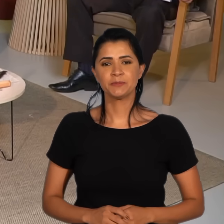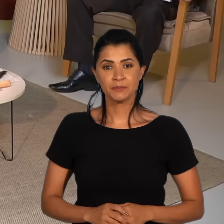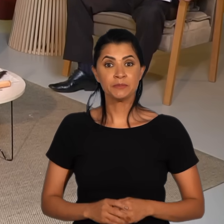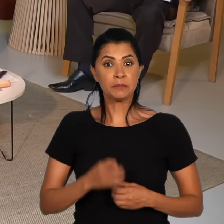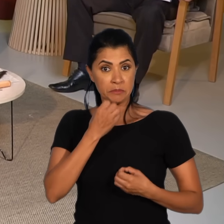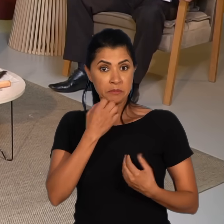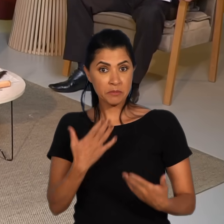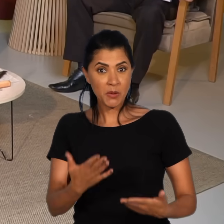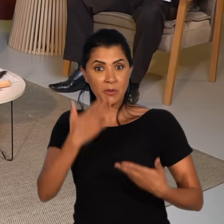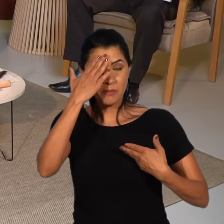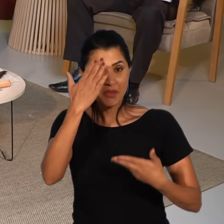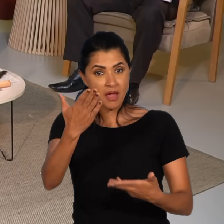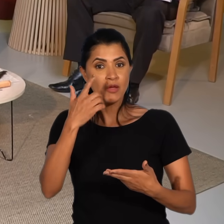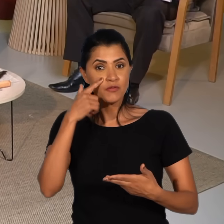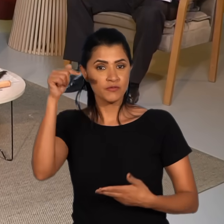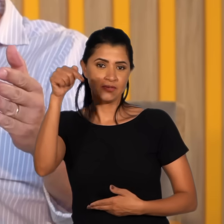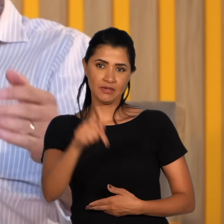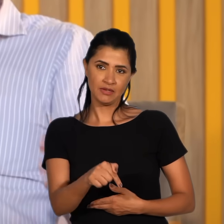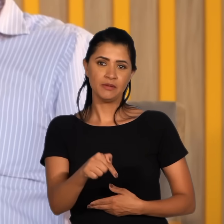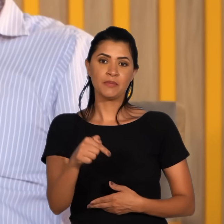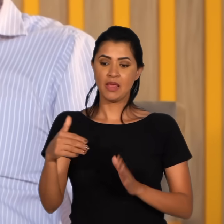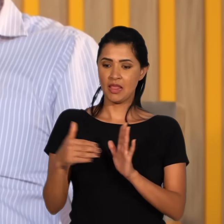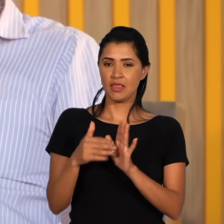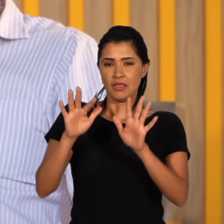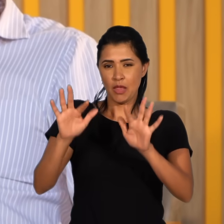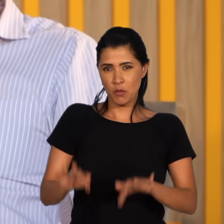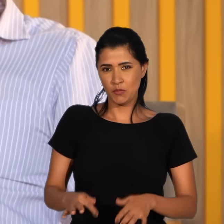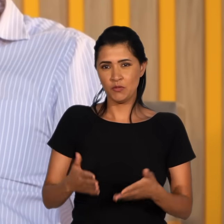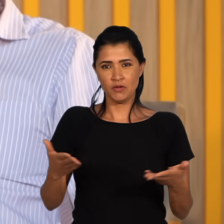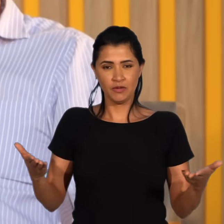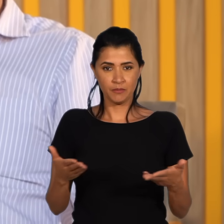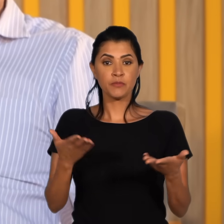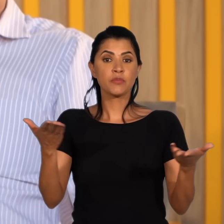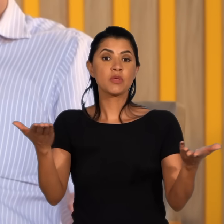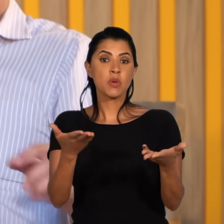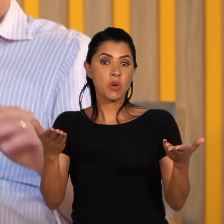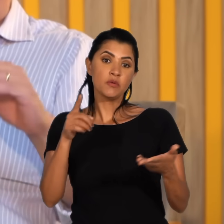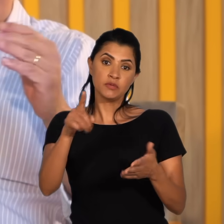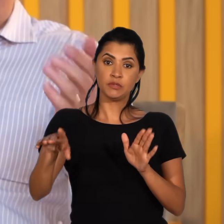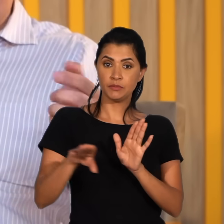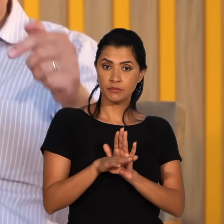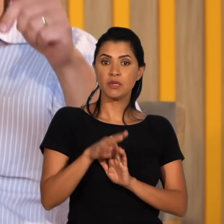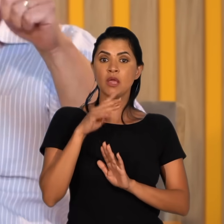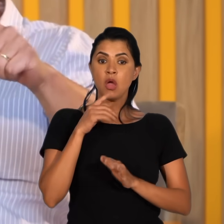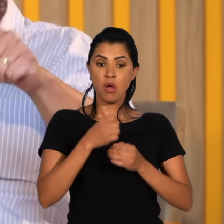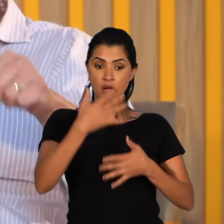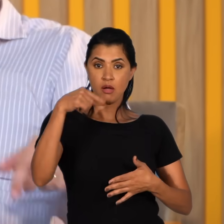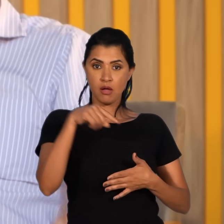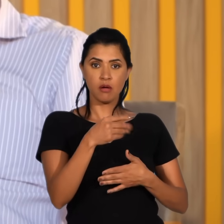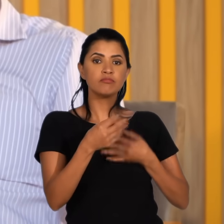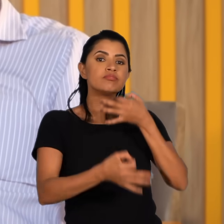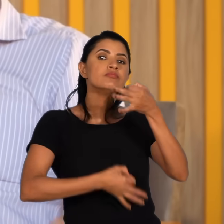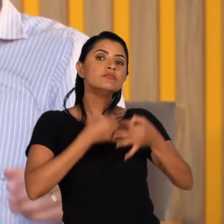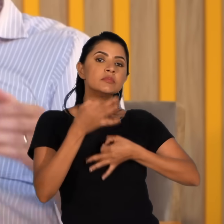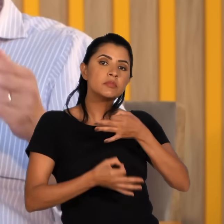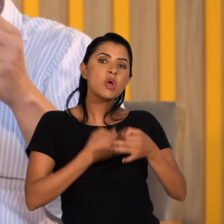amém muito bom muito obrigado por você estar aqui até o final dessa lição e agora você que chegou até aqui deixa aqui embaixo